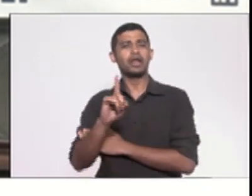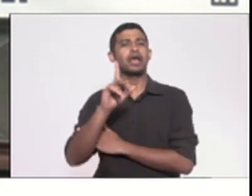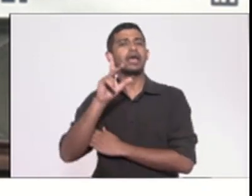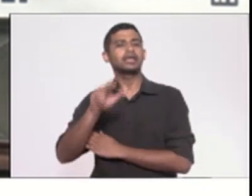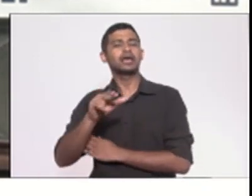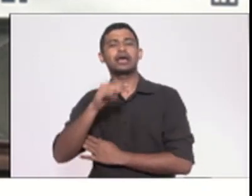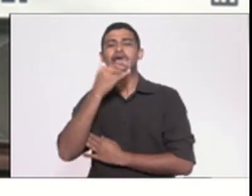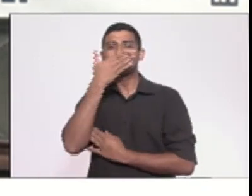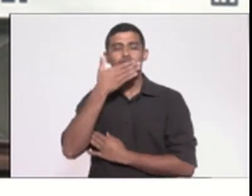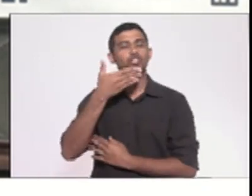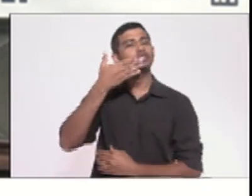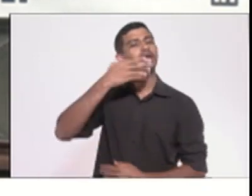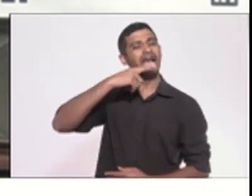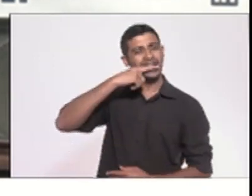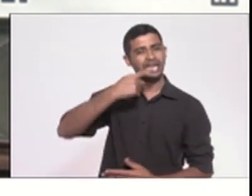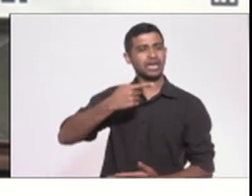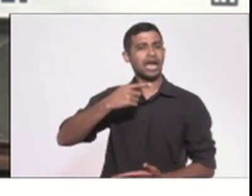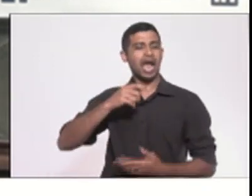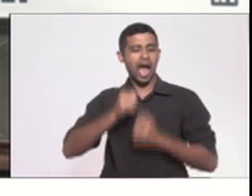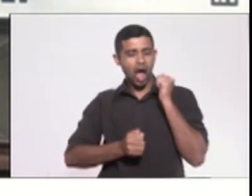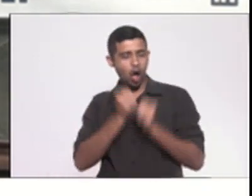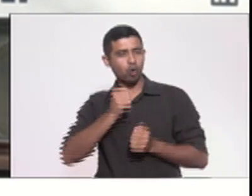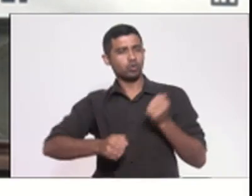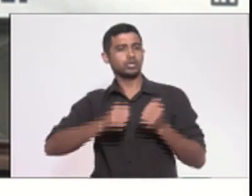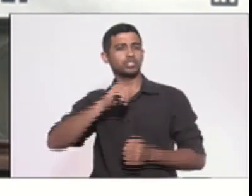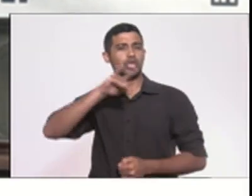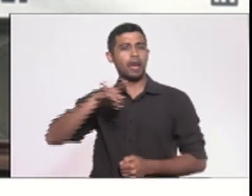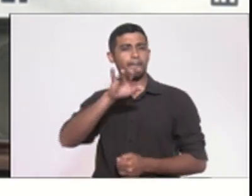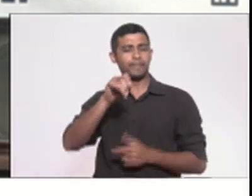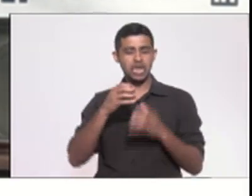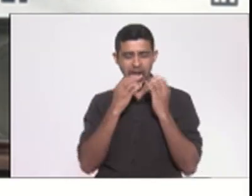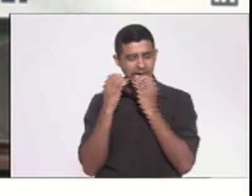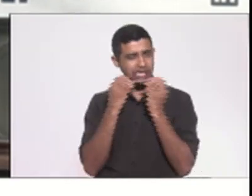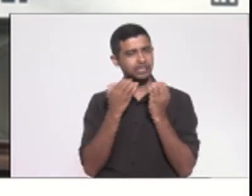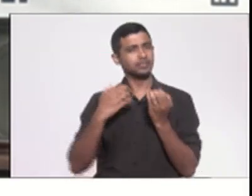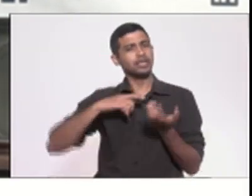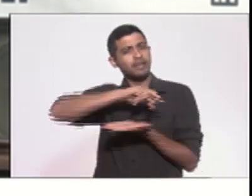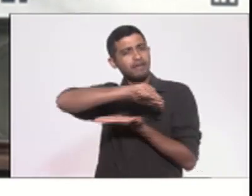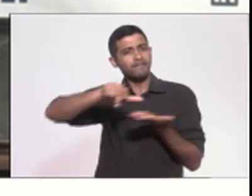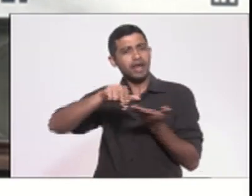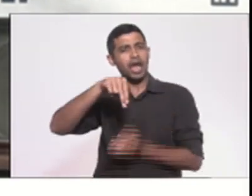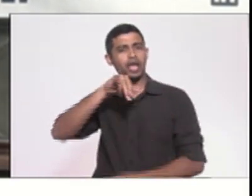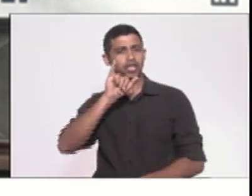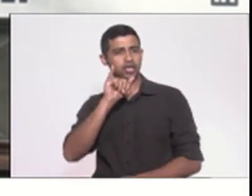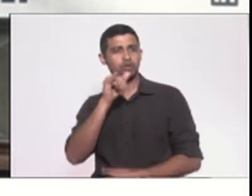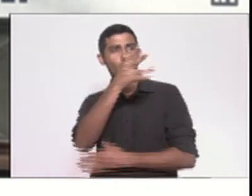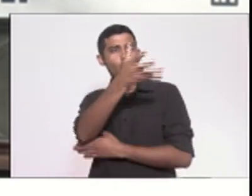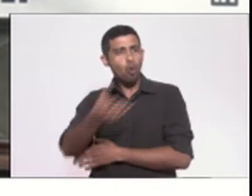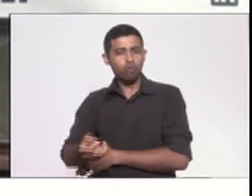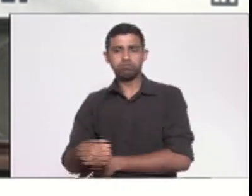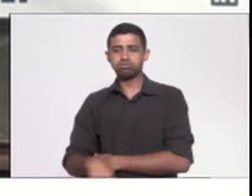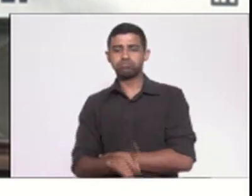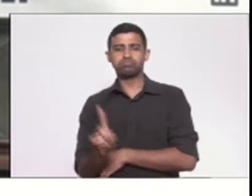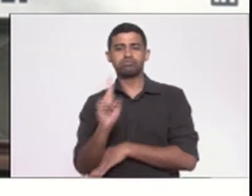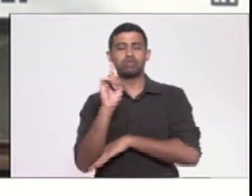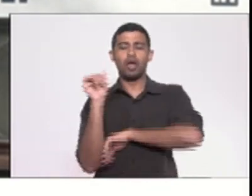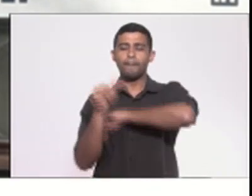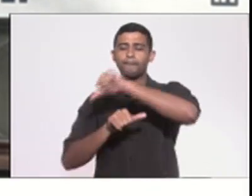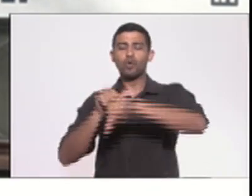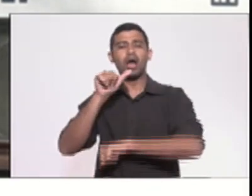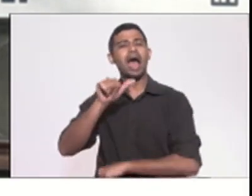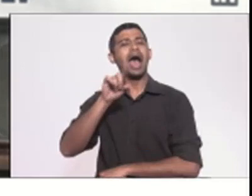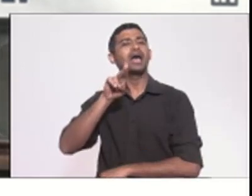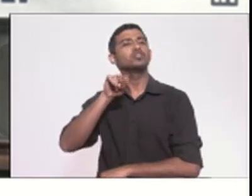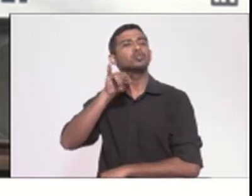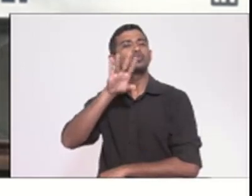o arroz, ela está em toda a planta, e elas captam esse nitrogênio e transformam num adubo que está dentro da